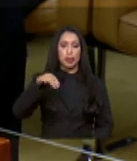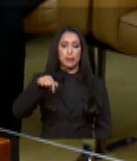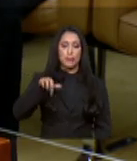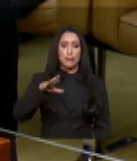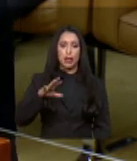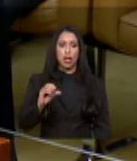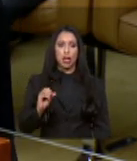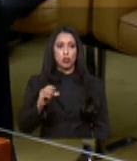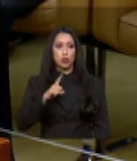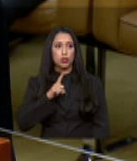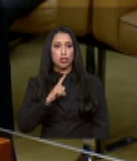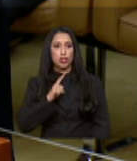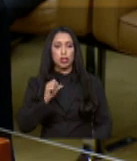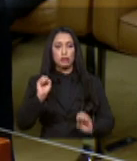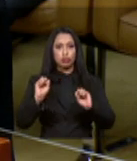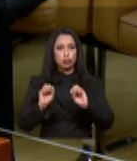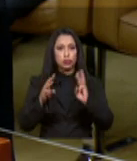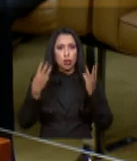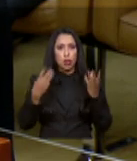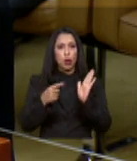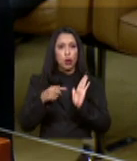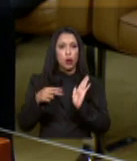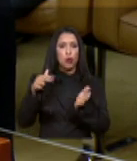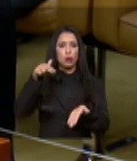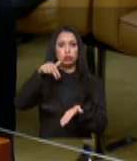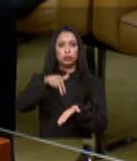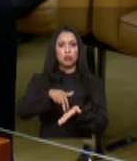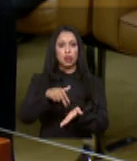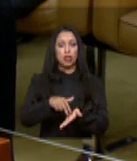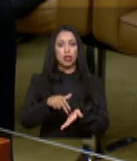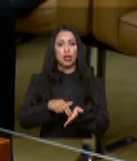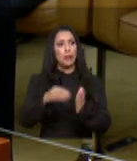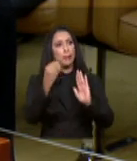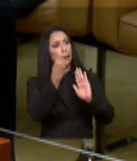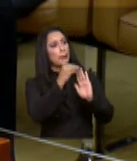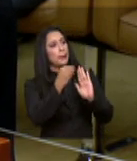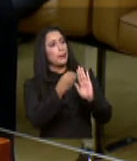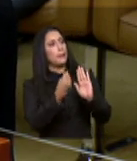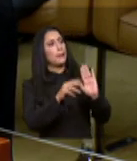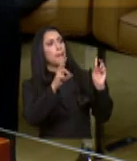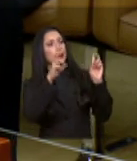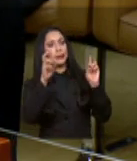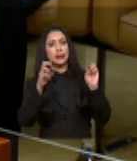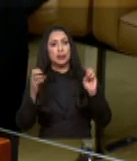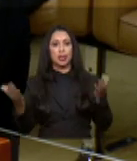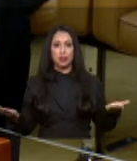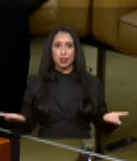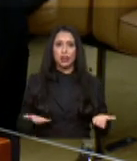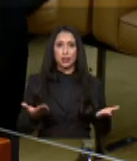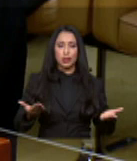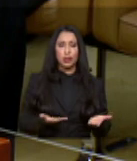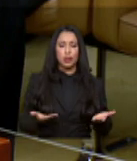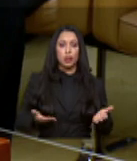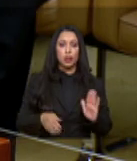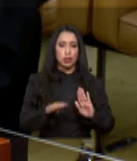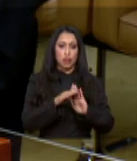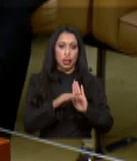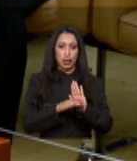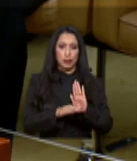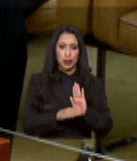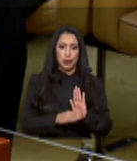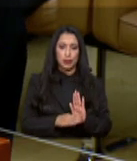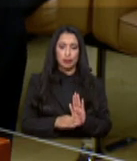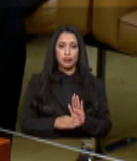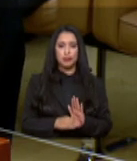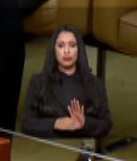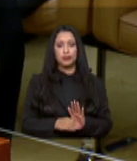destruição, que trataram de diversos temas que estão em pautas aqui no dia de hoje. Excelência, agradeço a gentileza